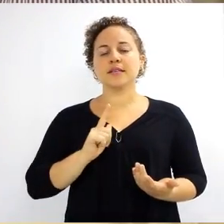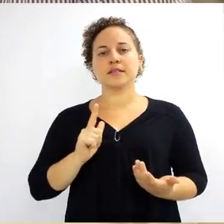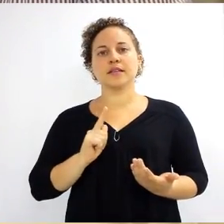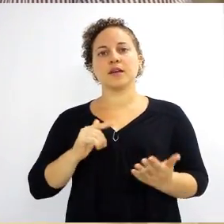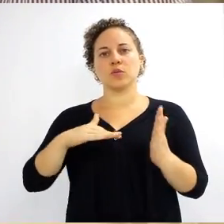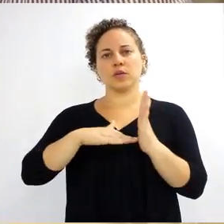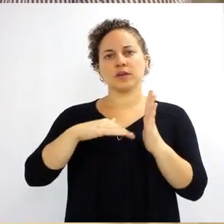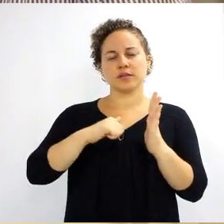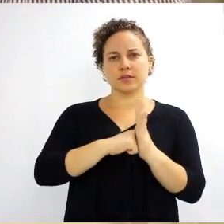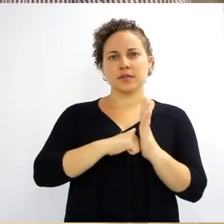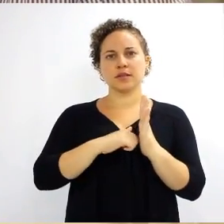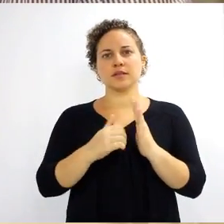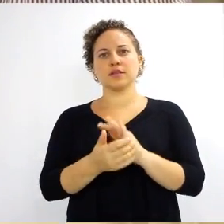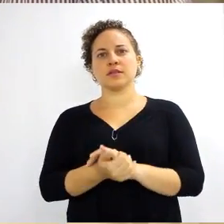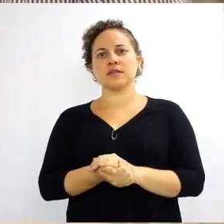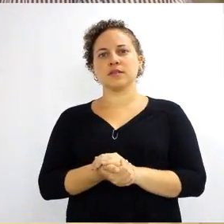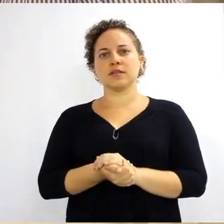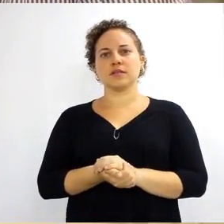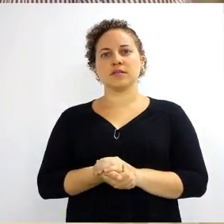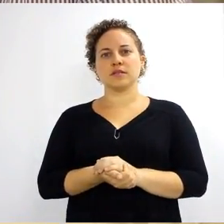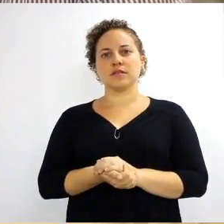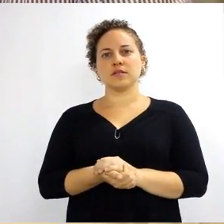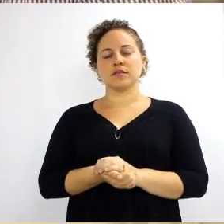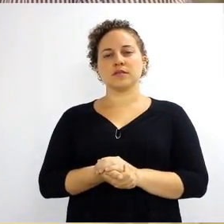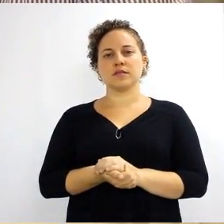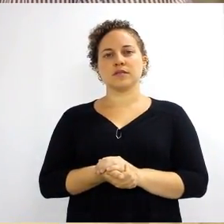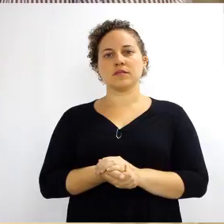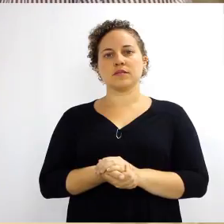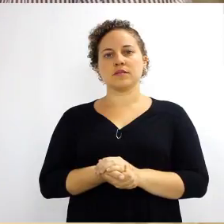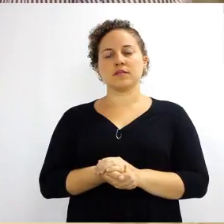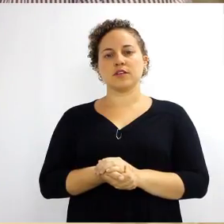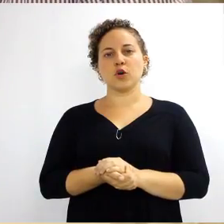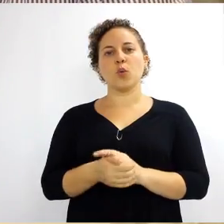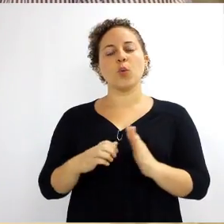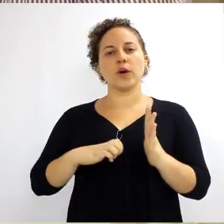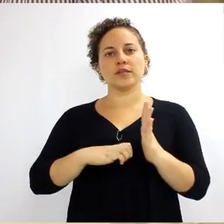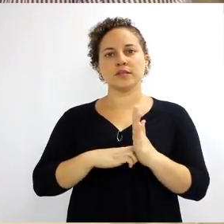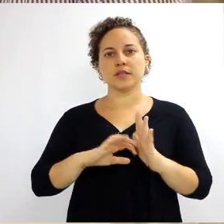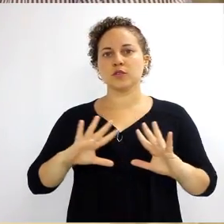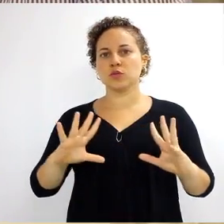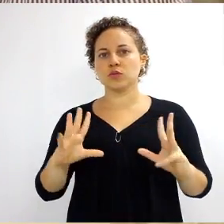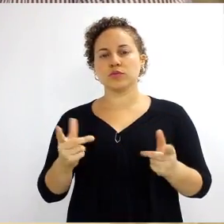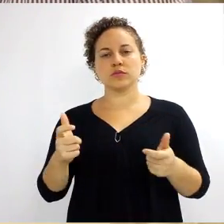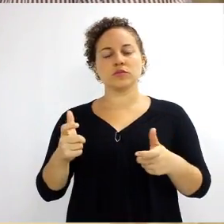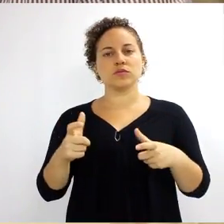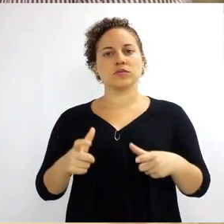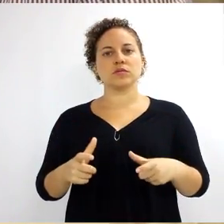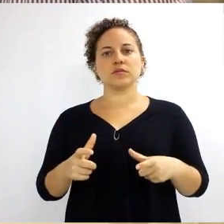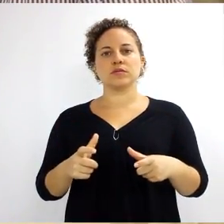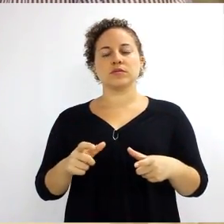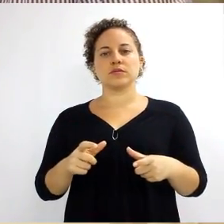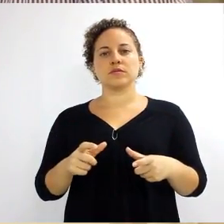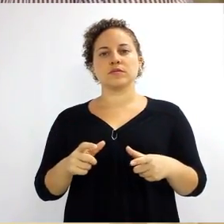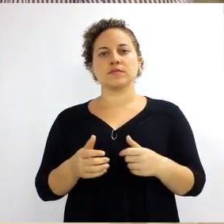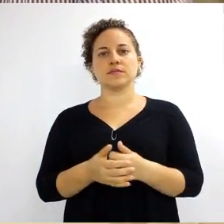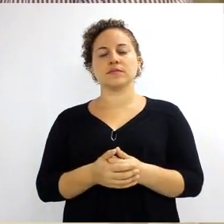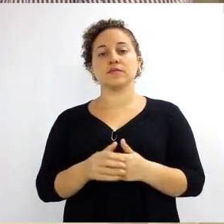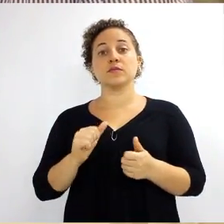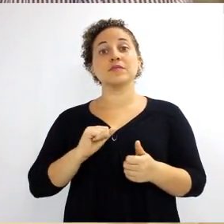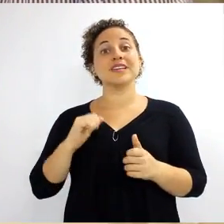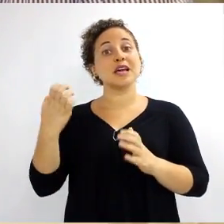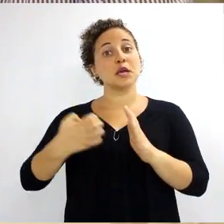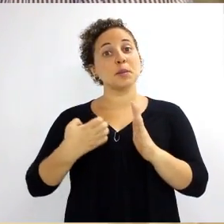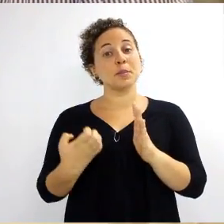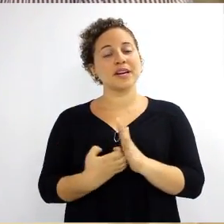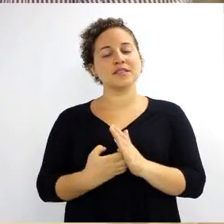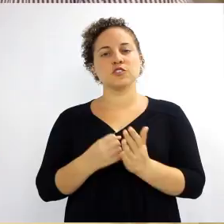acidente, vamos imaginar, um sinistro maior, um incêndio, um acidente ambiental, tem várias empresas que vão dar esse suporte, vão ajudar